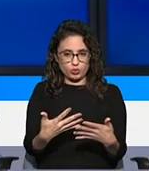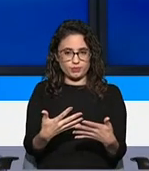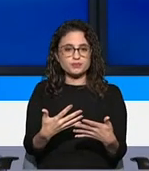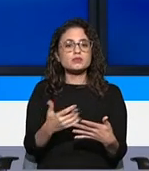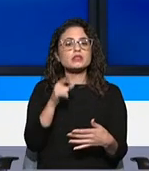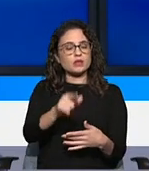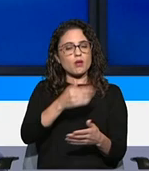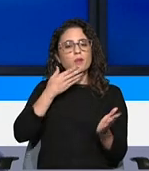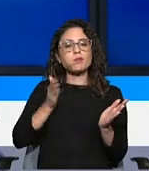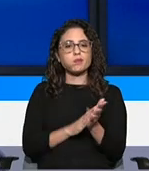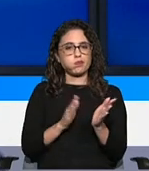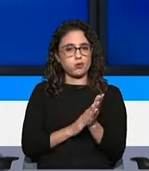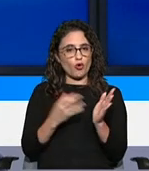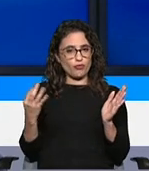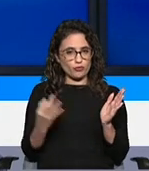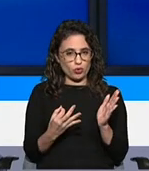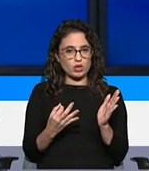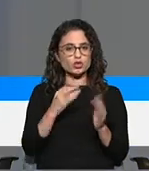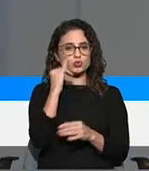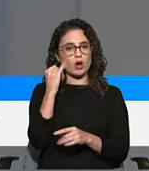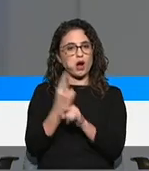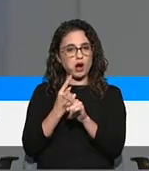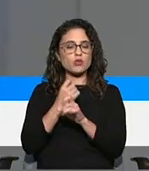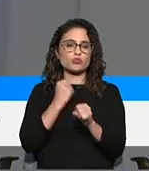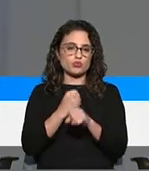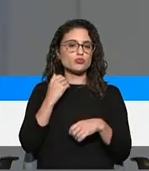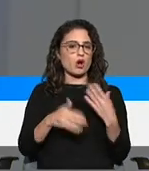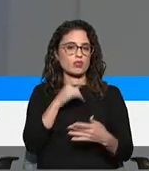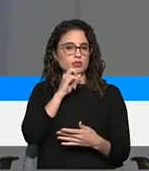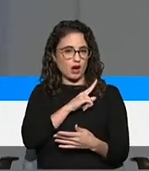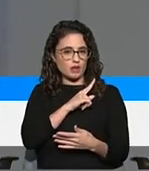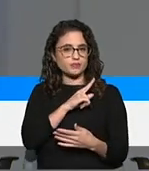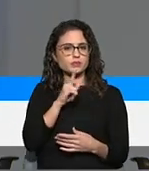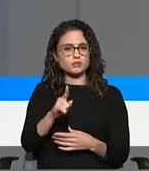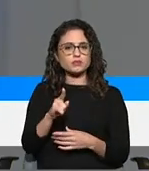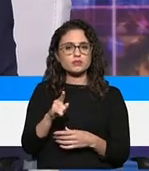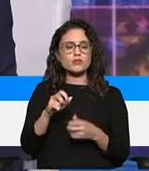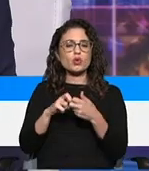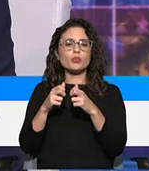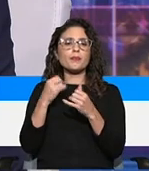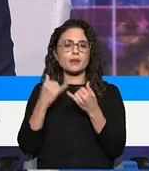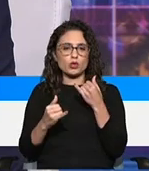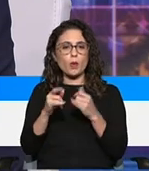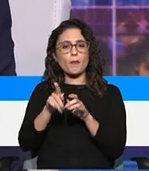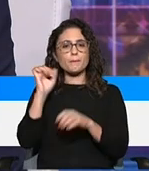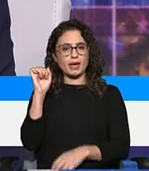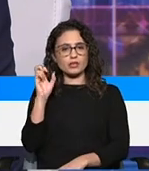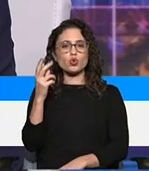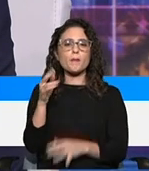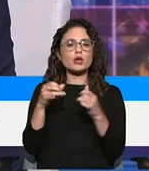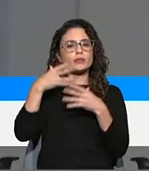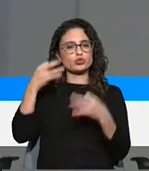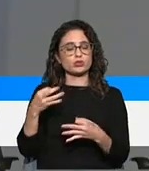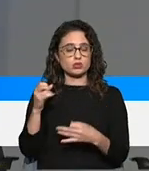prova ou esta foi uma prova de que as instituições funcionam mas é um do partido socialist das maiorias absolutas não é um perigo do partido socialista porque